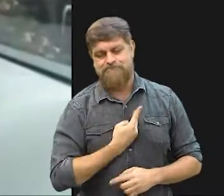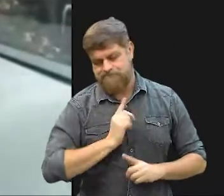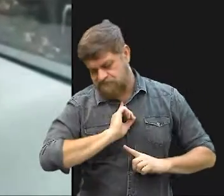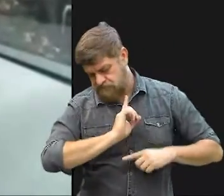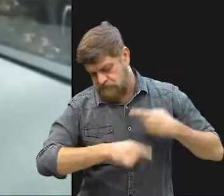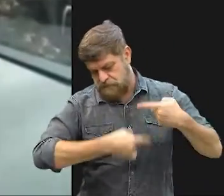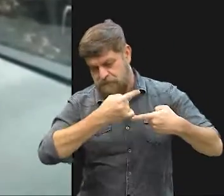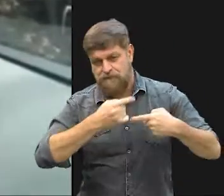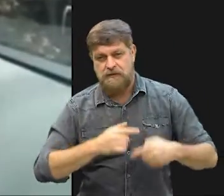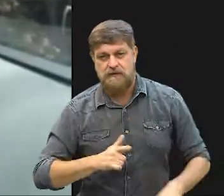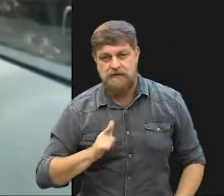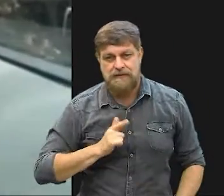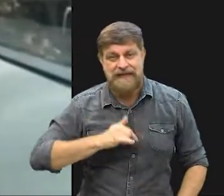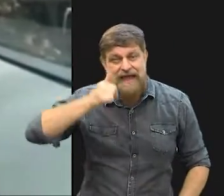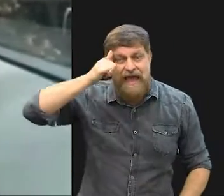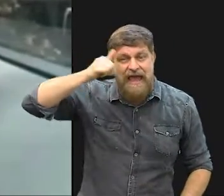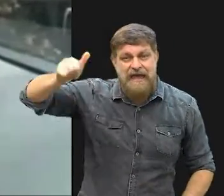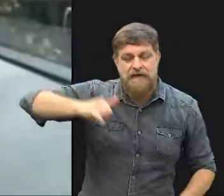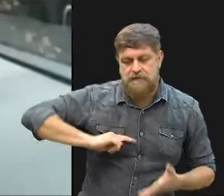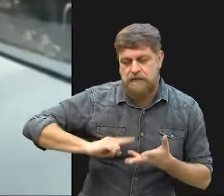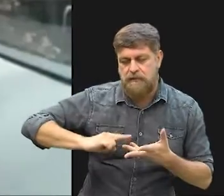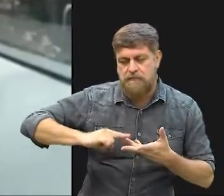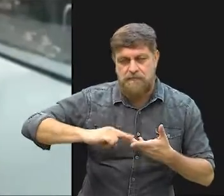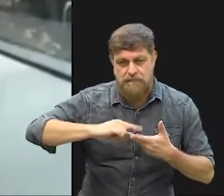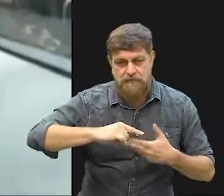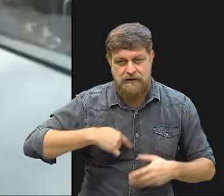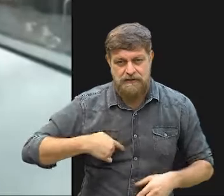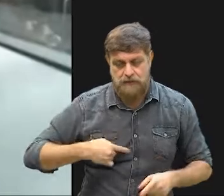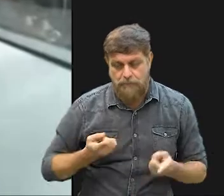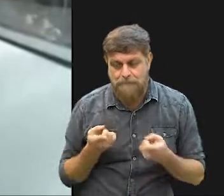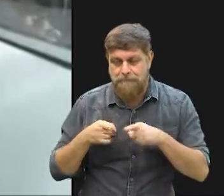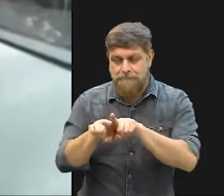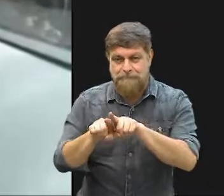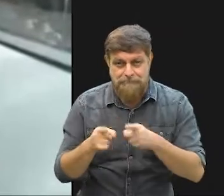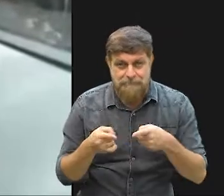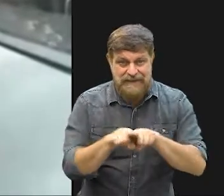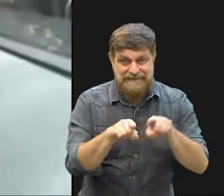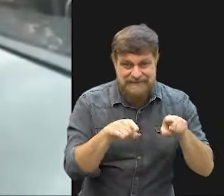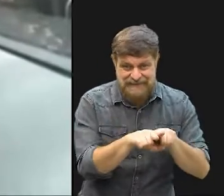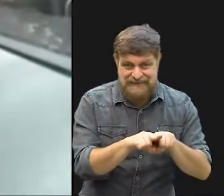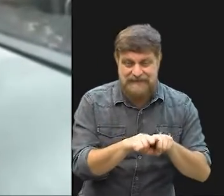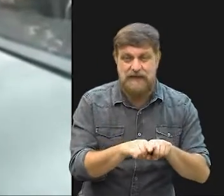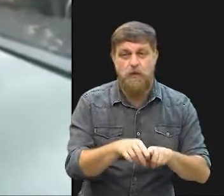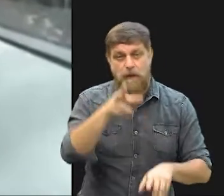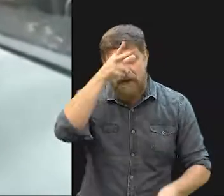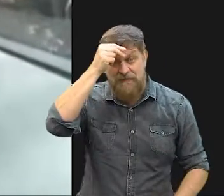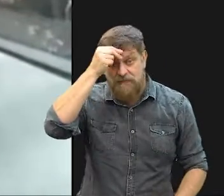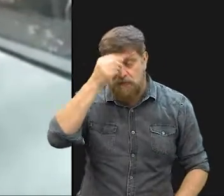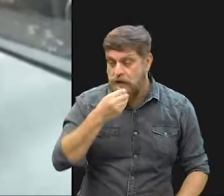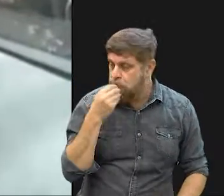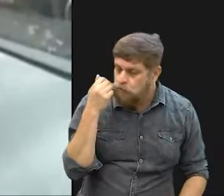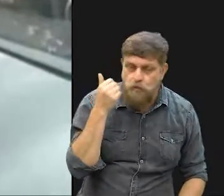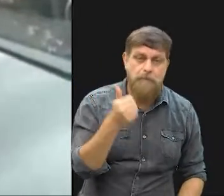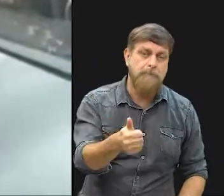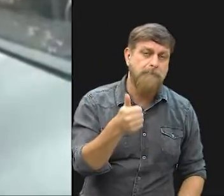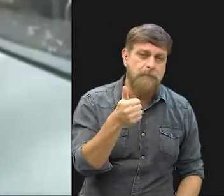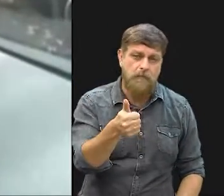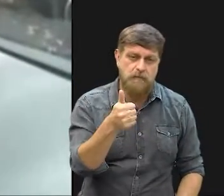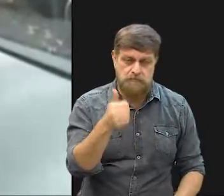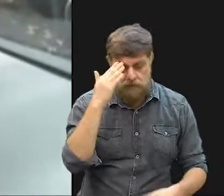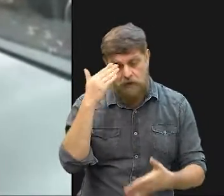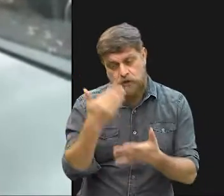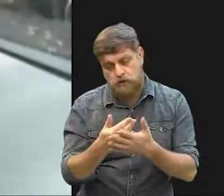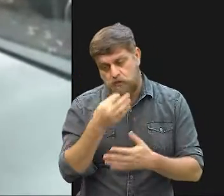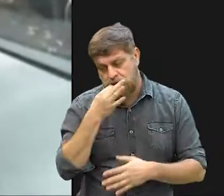esporte, ele evita muita coisa. Então, acredito que parcerias com prefeituras sempre é muito bom